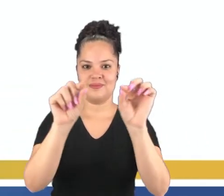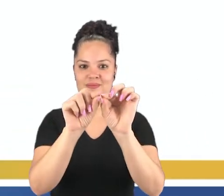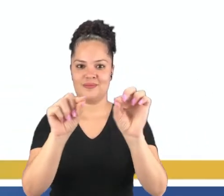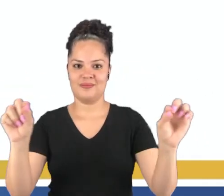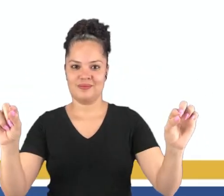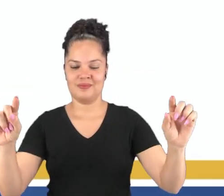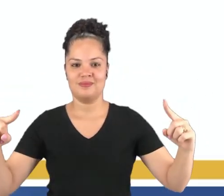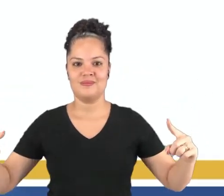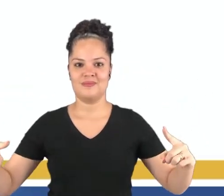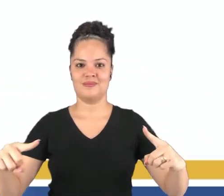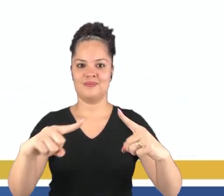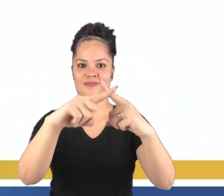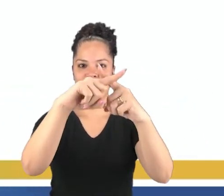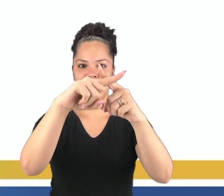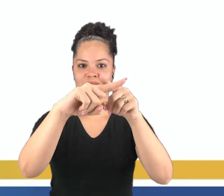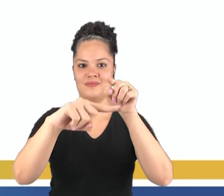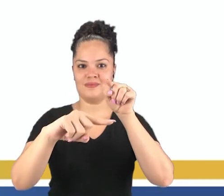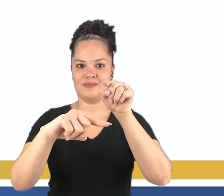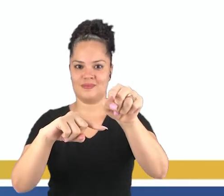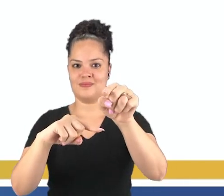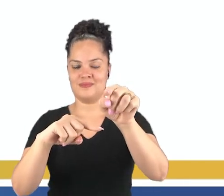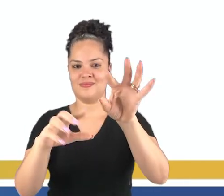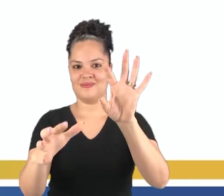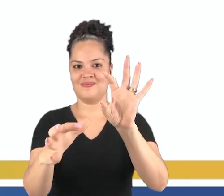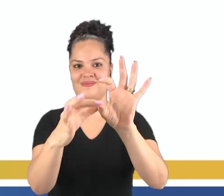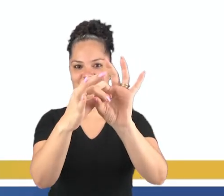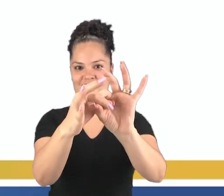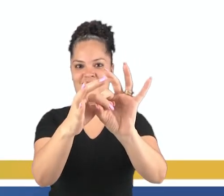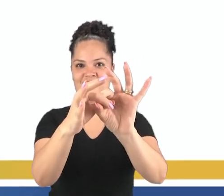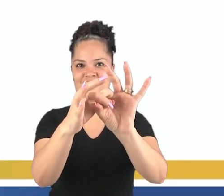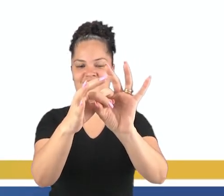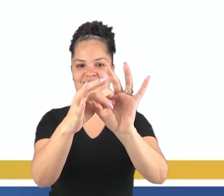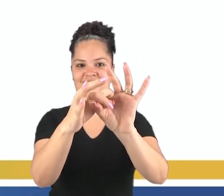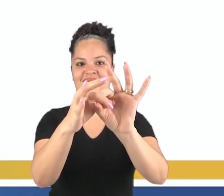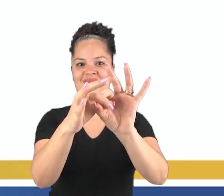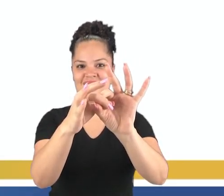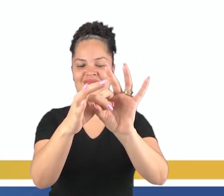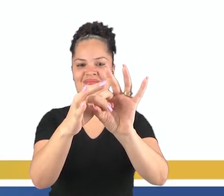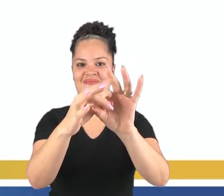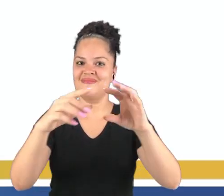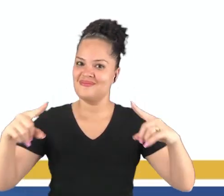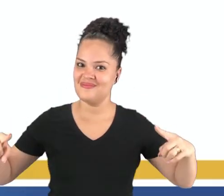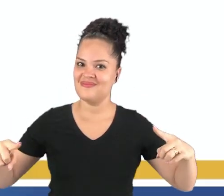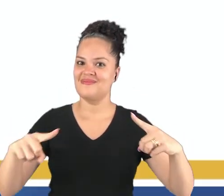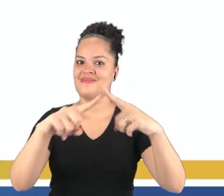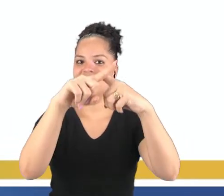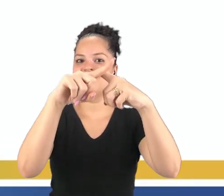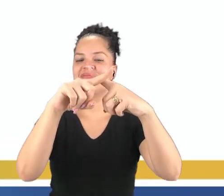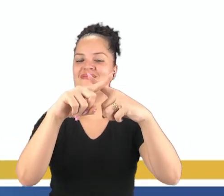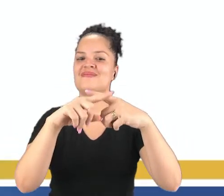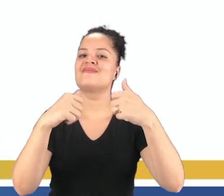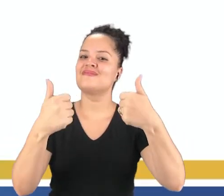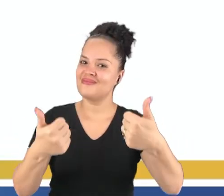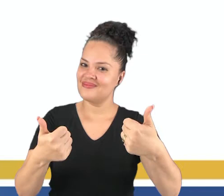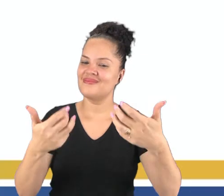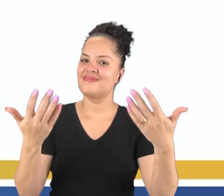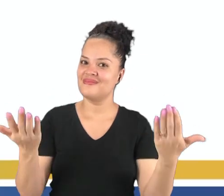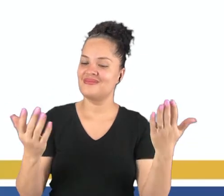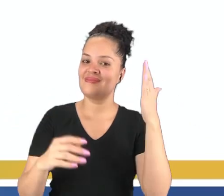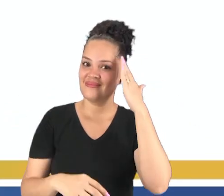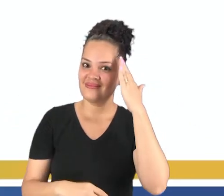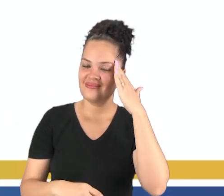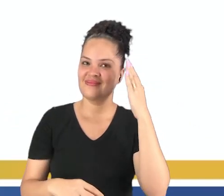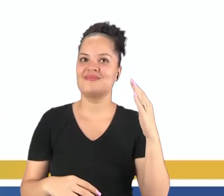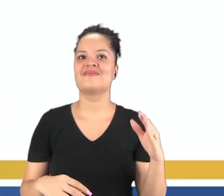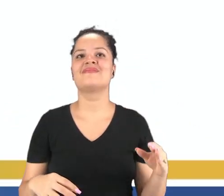único ponto, elas são chamadas de retas concorrentes, beleza? Retomando um pouquinho. Então,